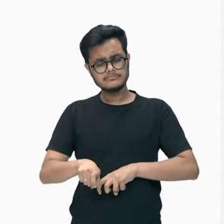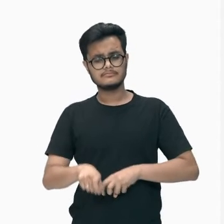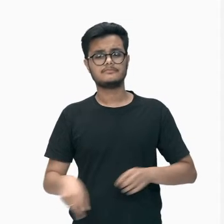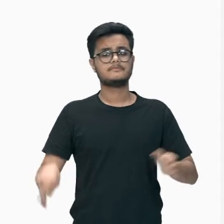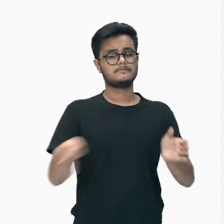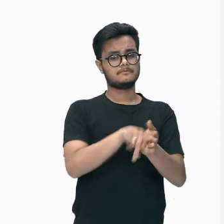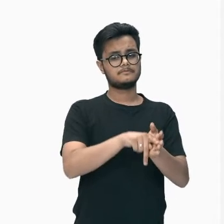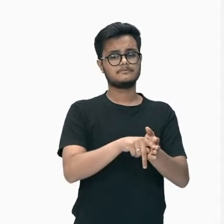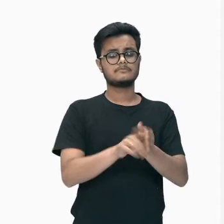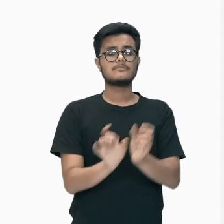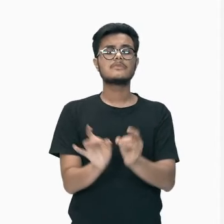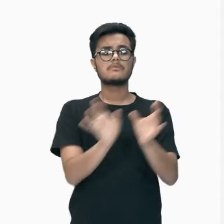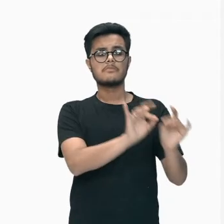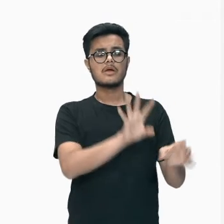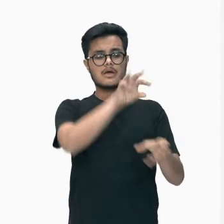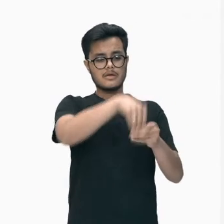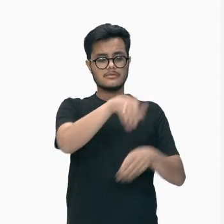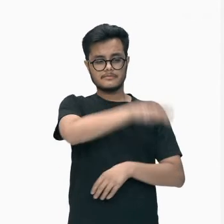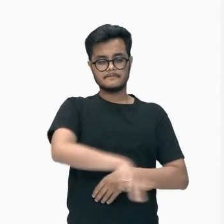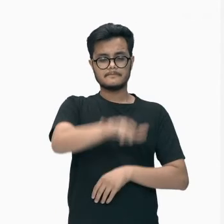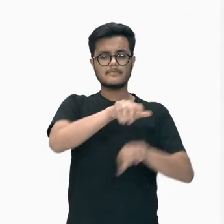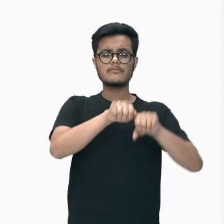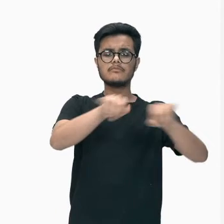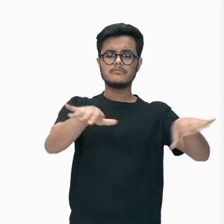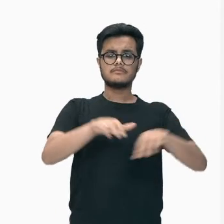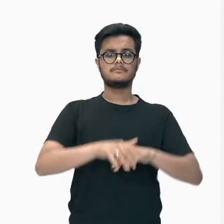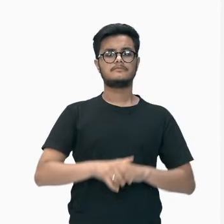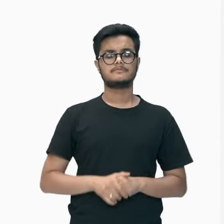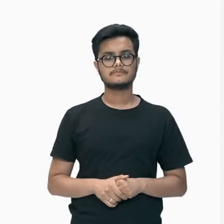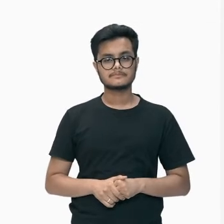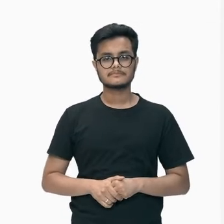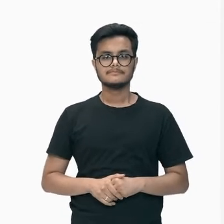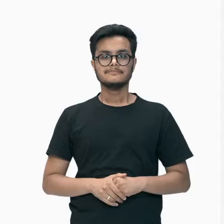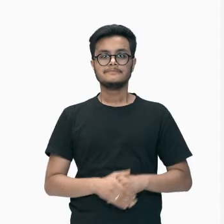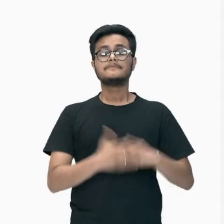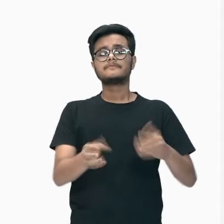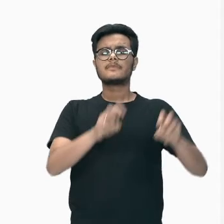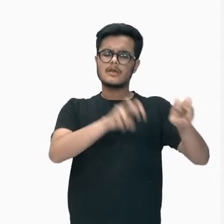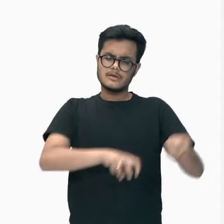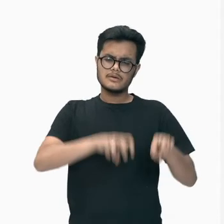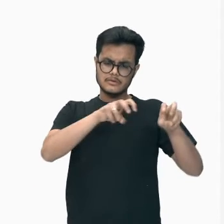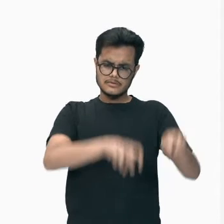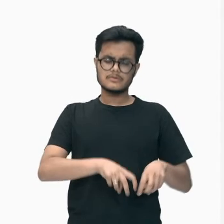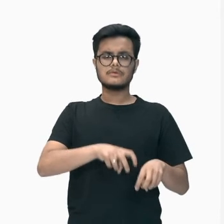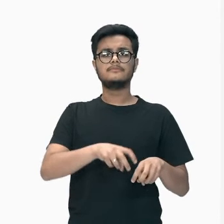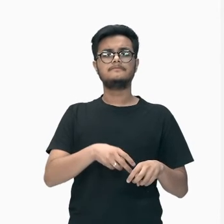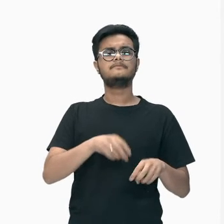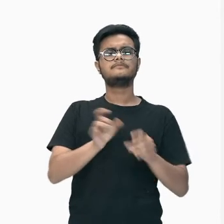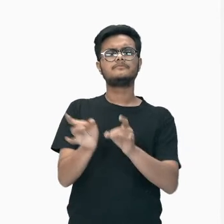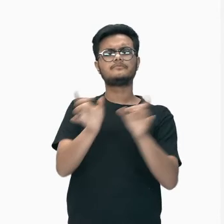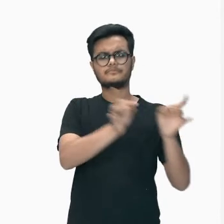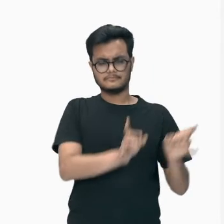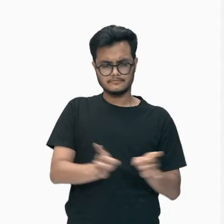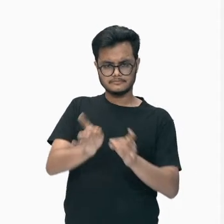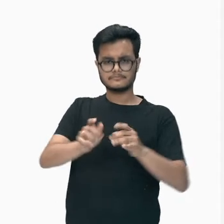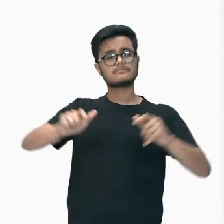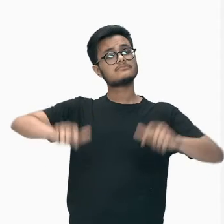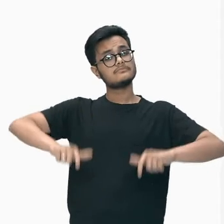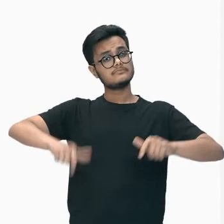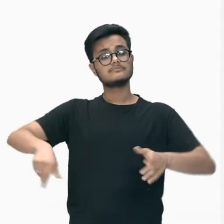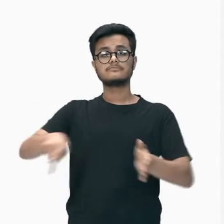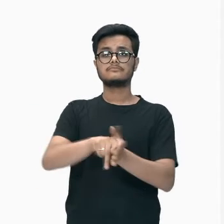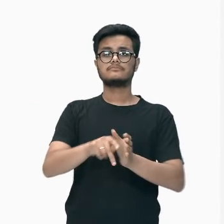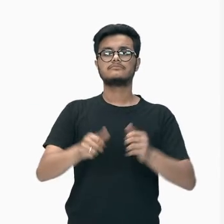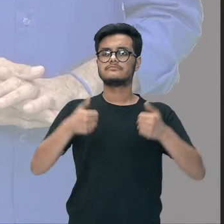de mercado interno, isto é, pequena agricultura, né, aquela que produzia para abastecer o mercado interno. Então, são